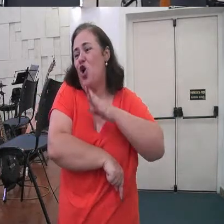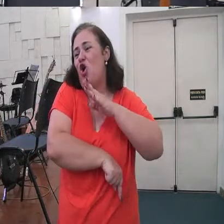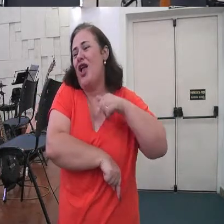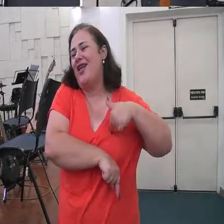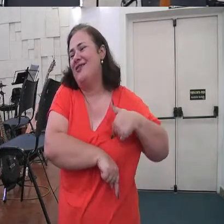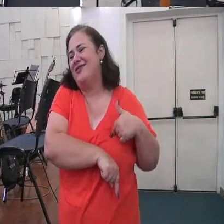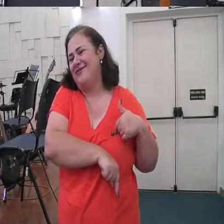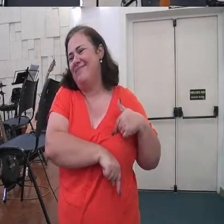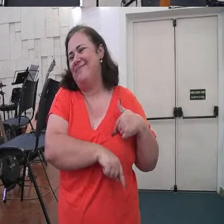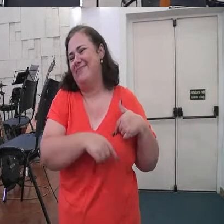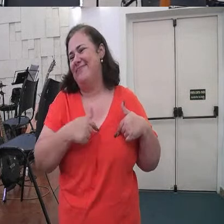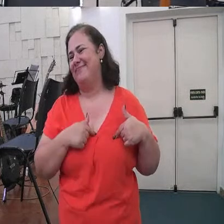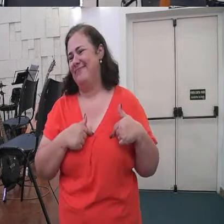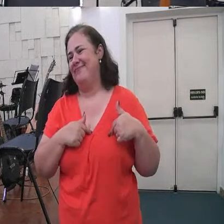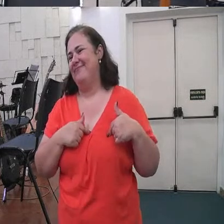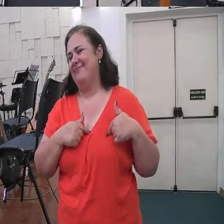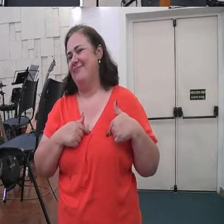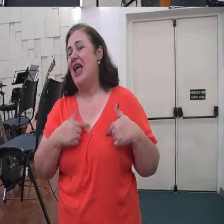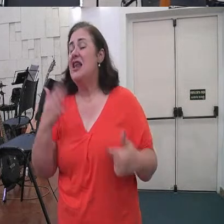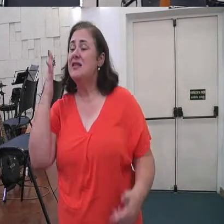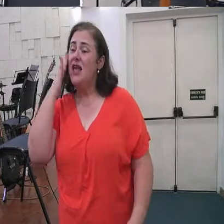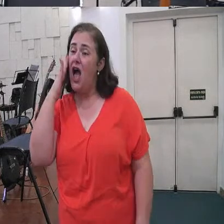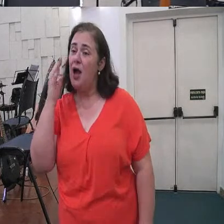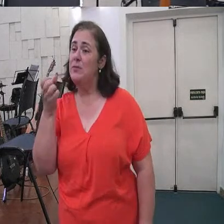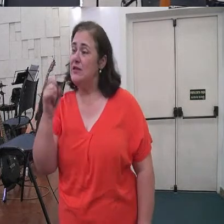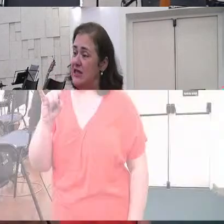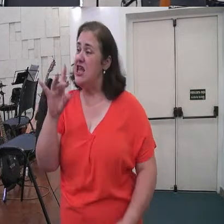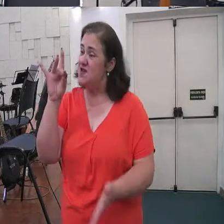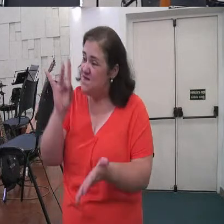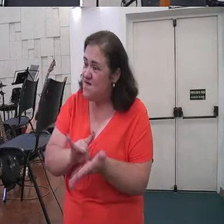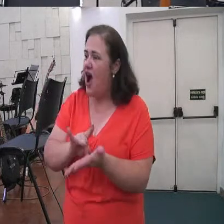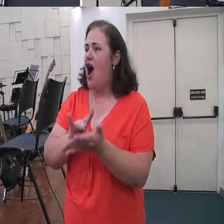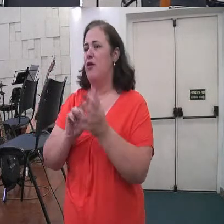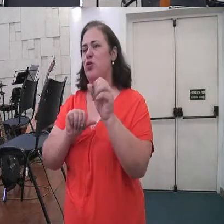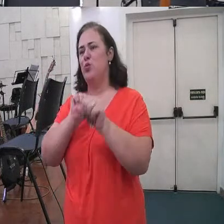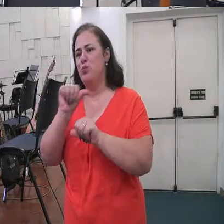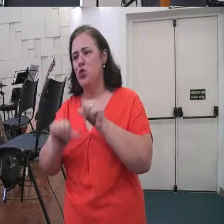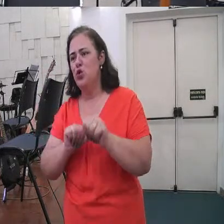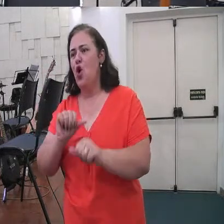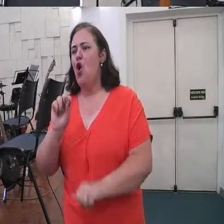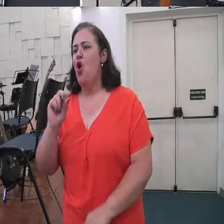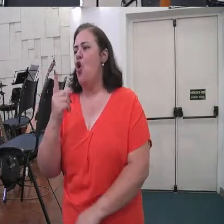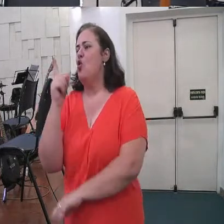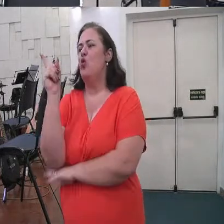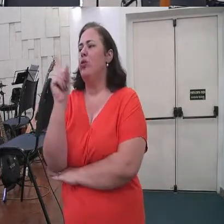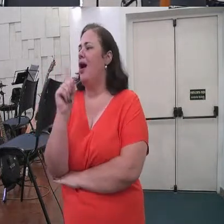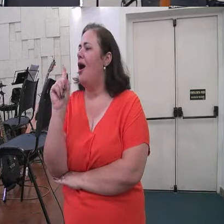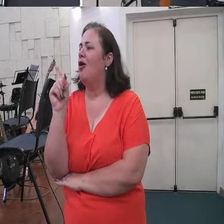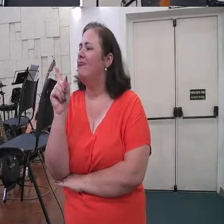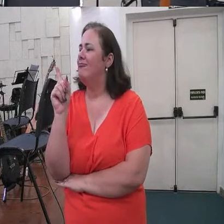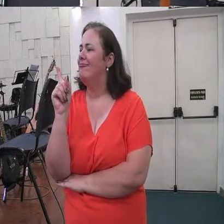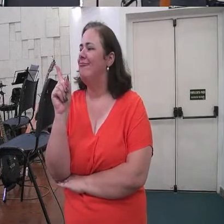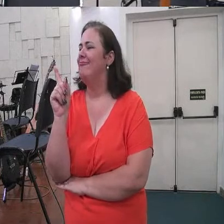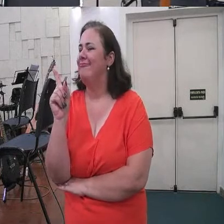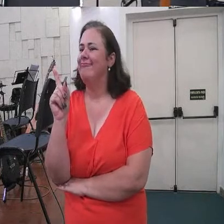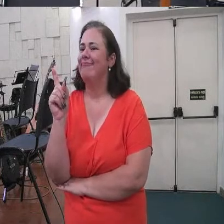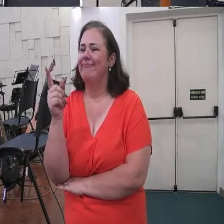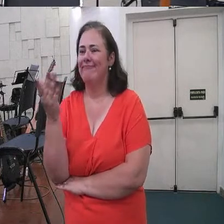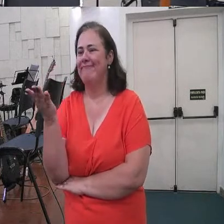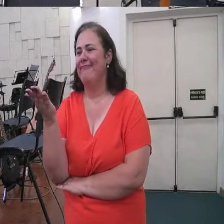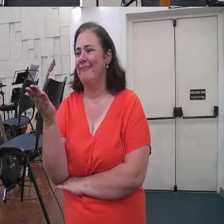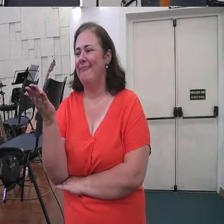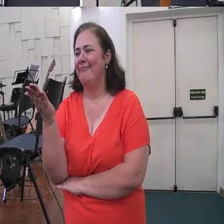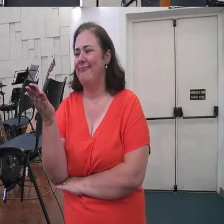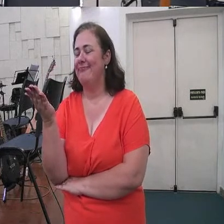tão infantil, colorido, com o maior carinho, mas a mamãe percebeu que as bandeiras estavam viradas na direção